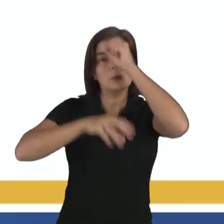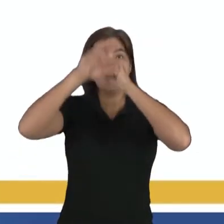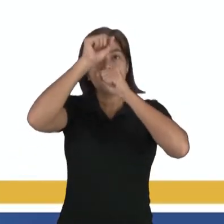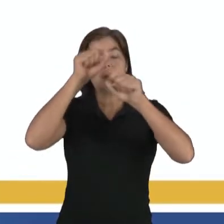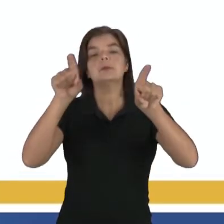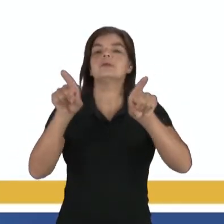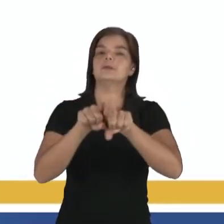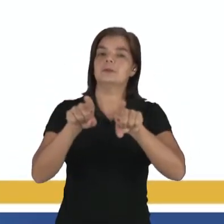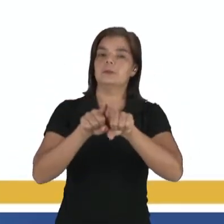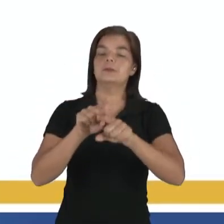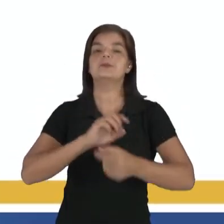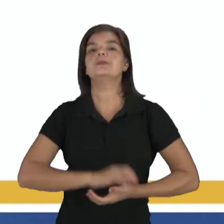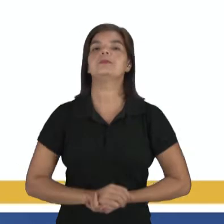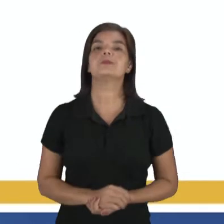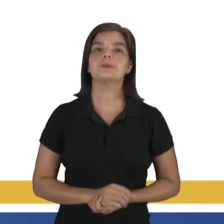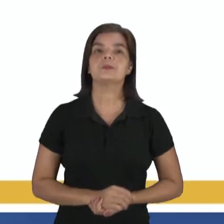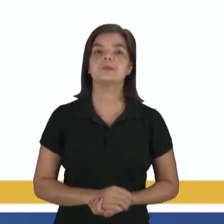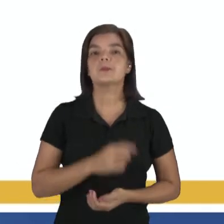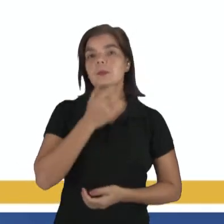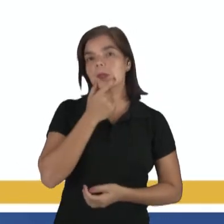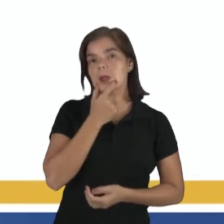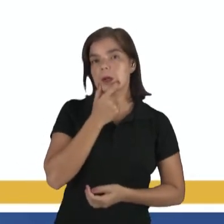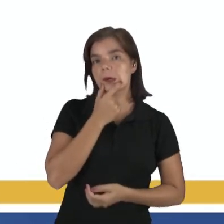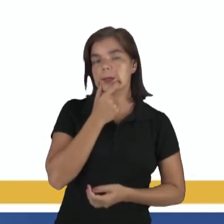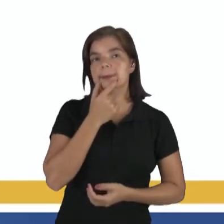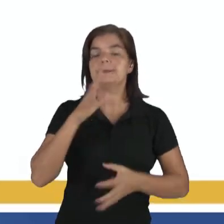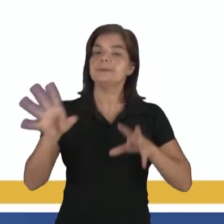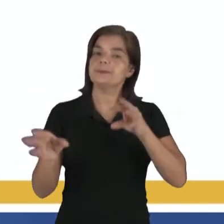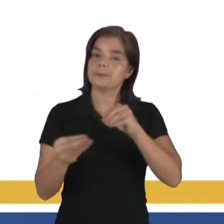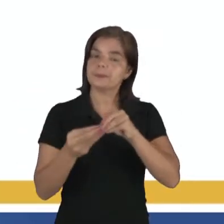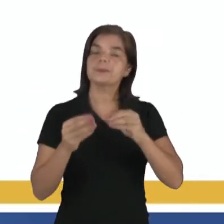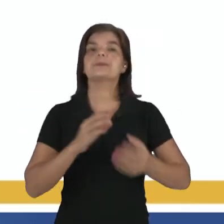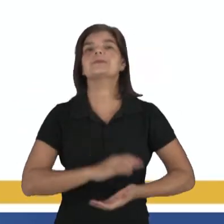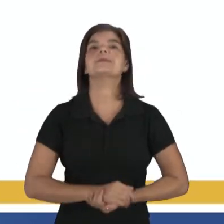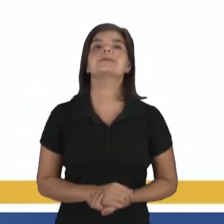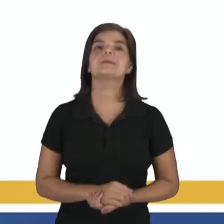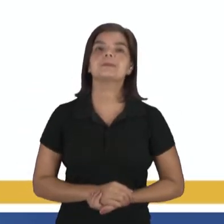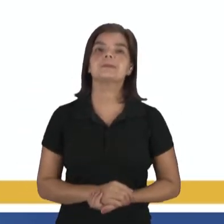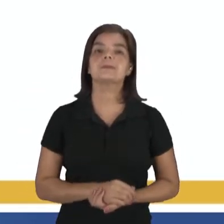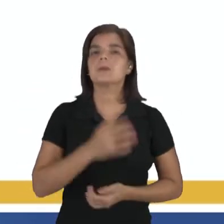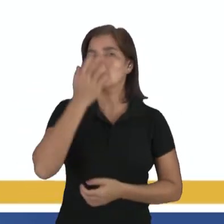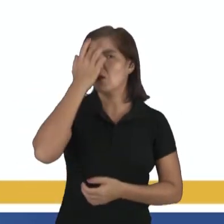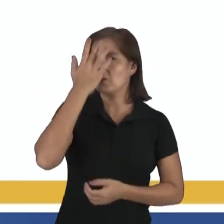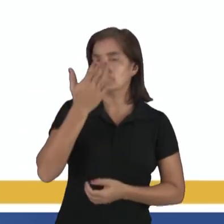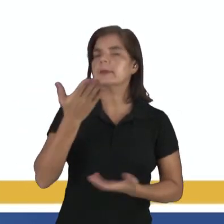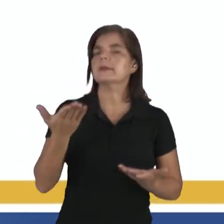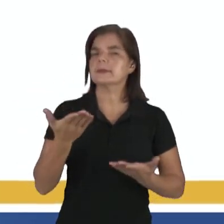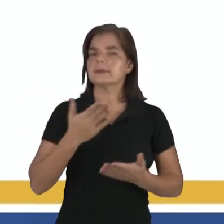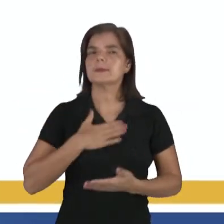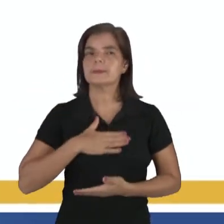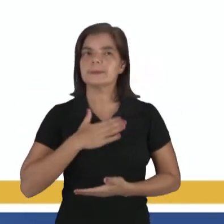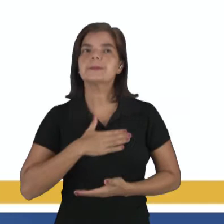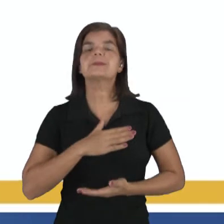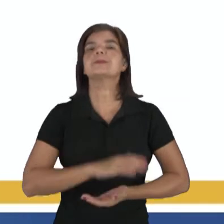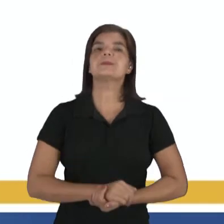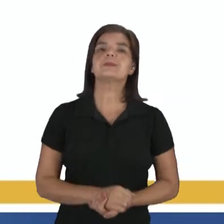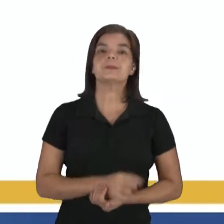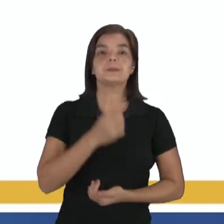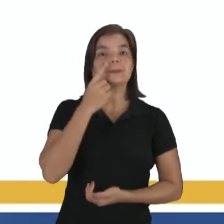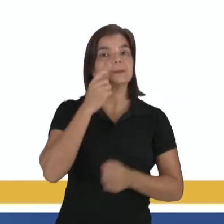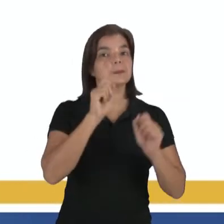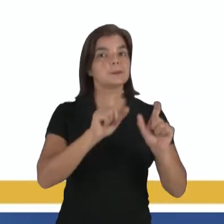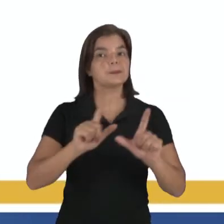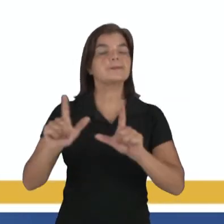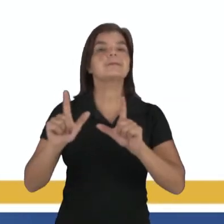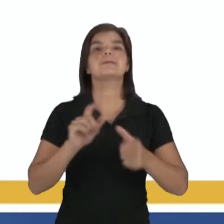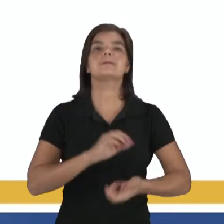quê? Aprendendo. E English é o nosso complemento, ok? É fácil, é bem tranquilo, né? Vamos ver agora as outras